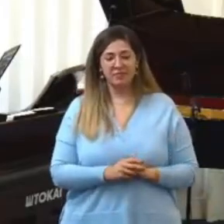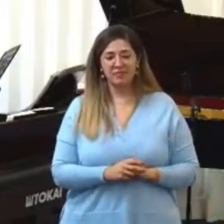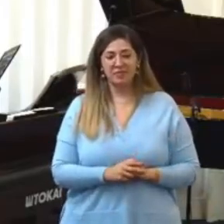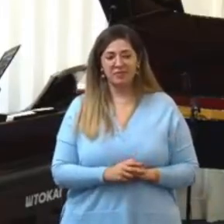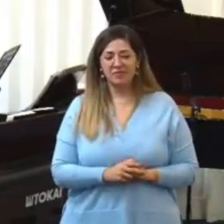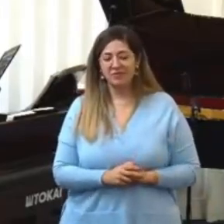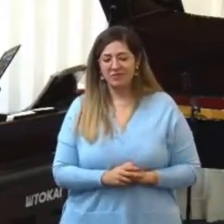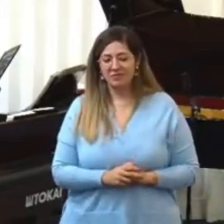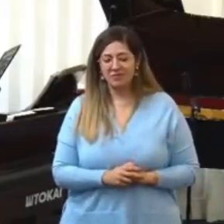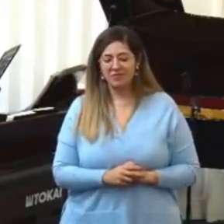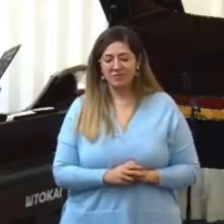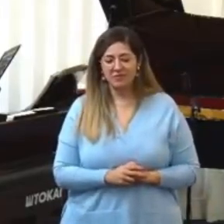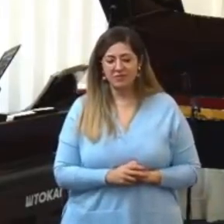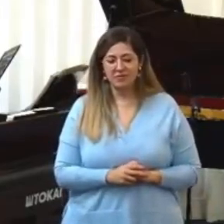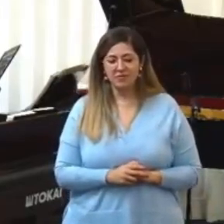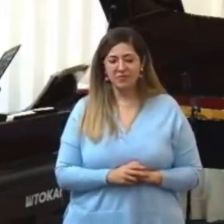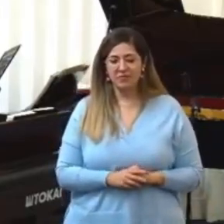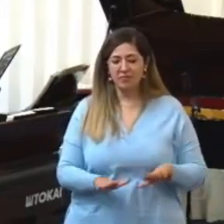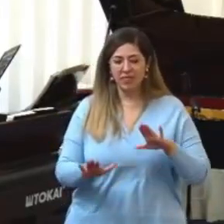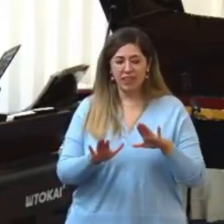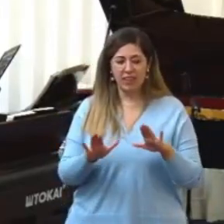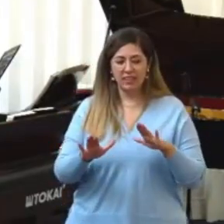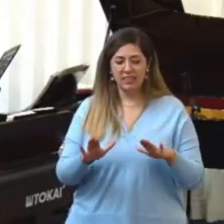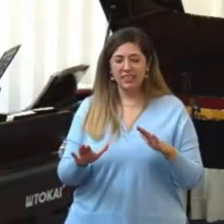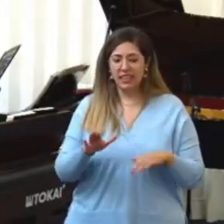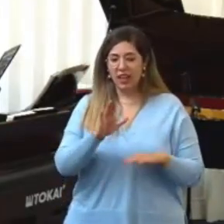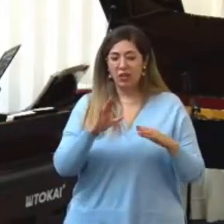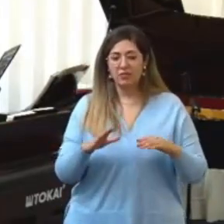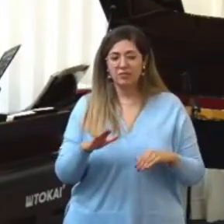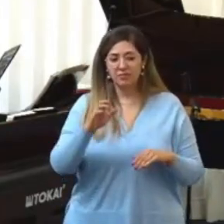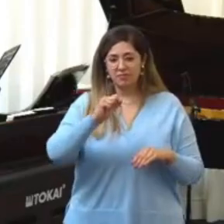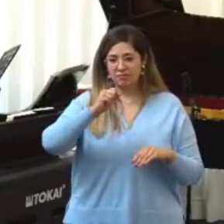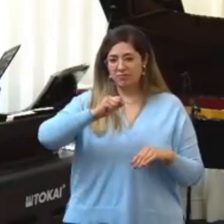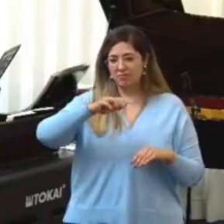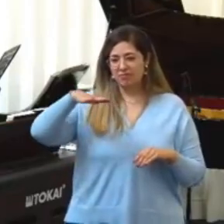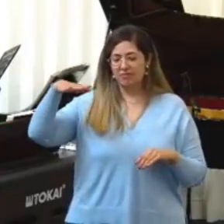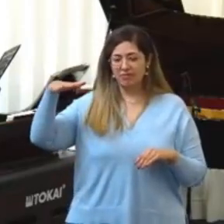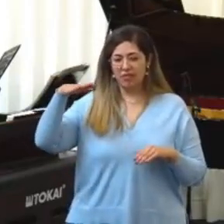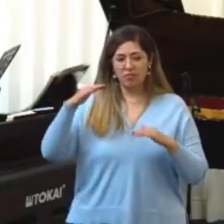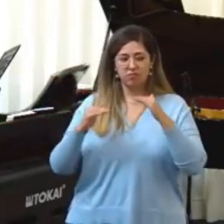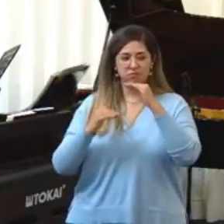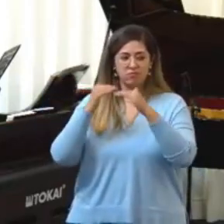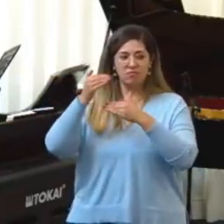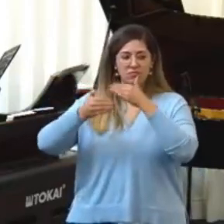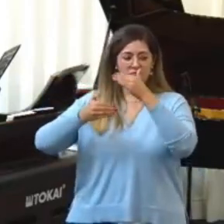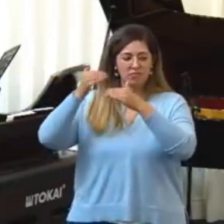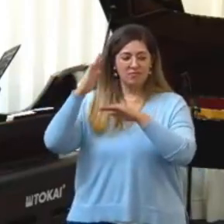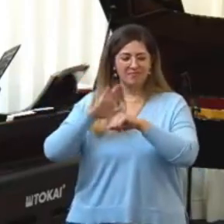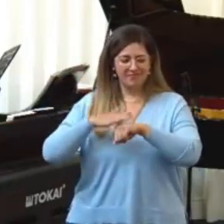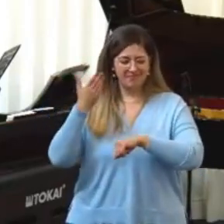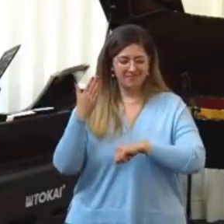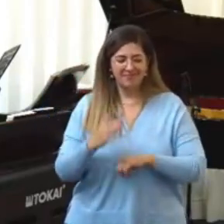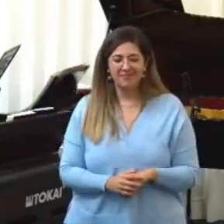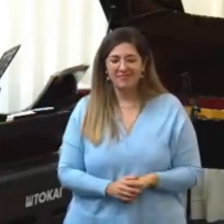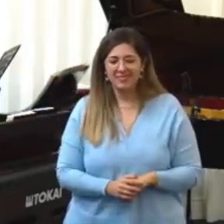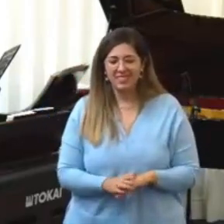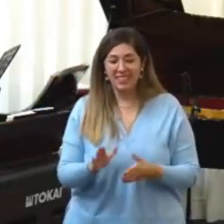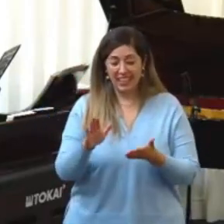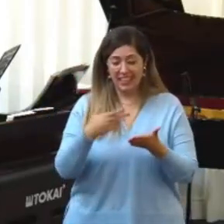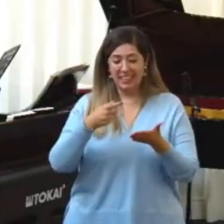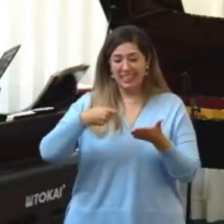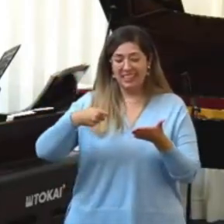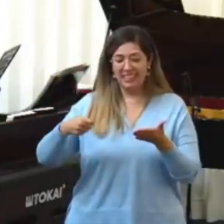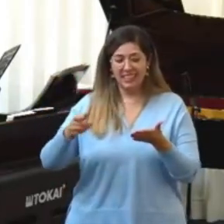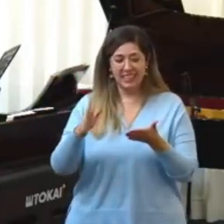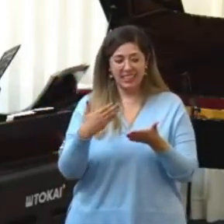realmente, o adulto vai tendo a sua mente aberta. Como super-heróis não existem. O Emílio Garofalo, crianças, ainda estou falando